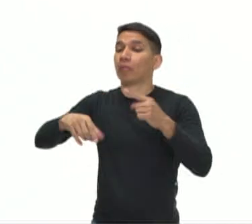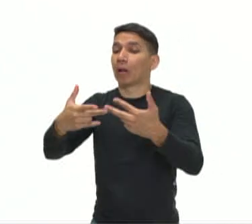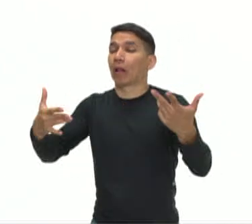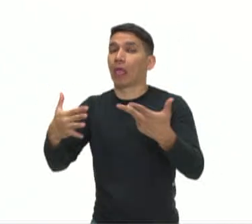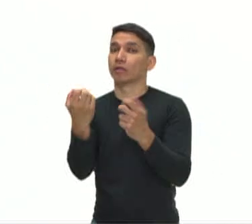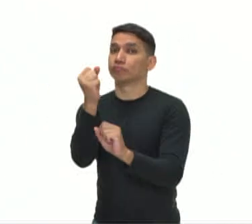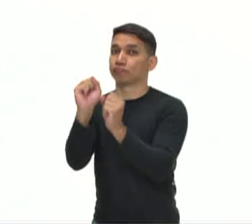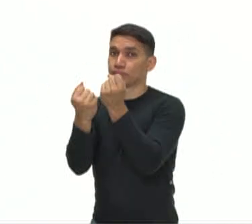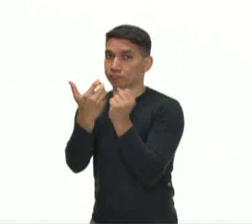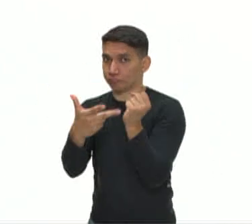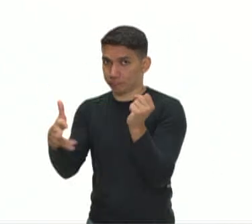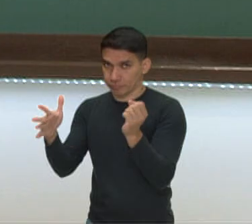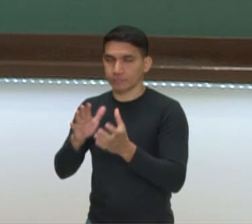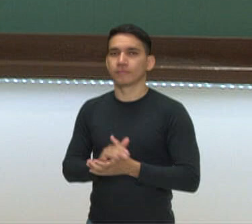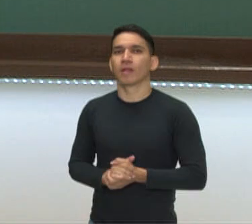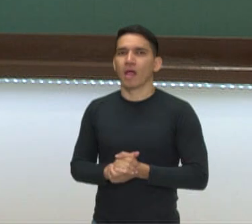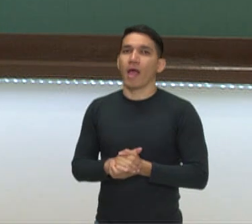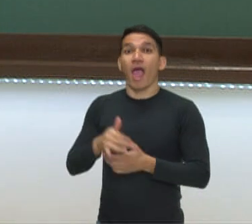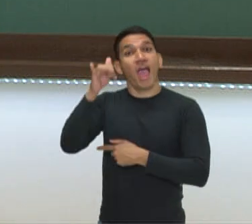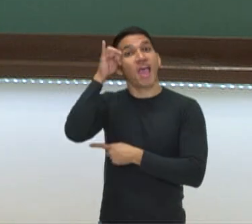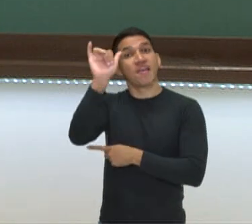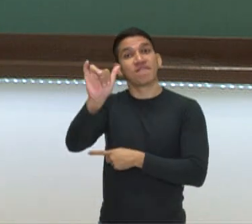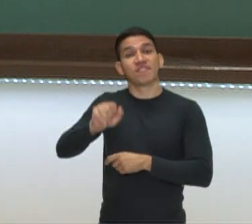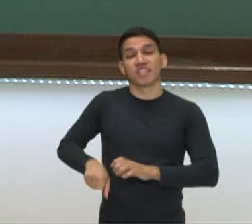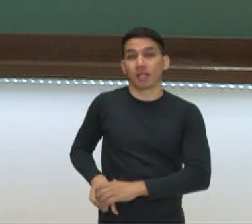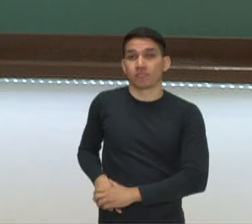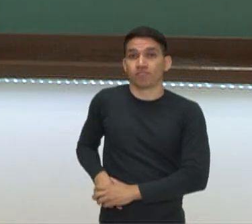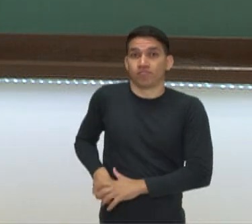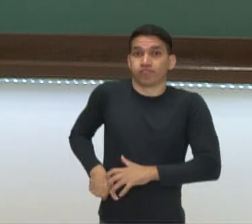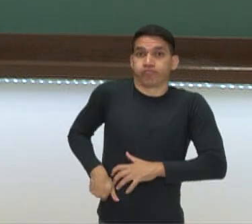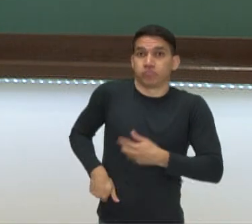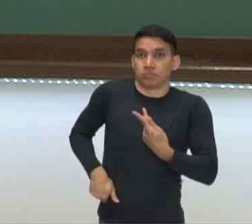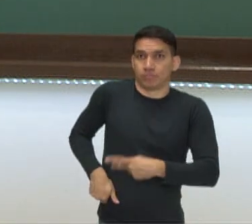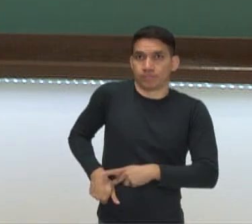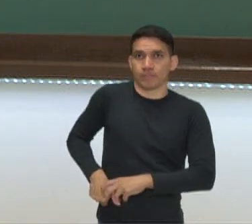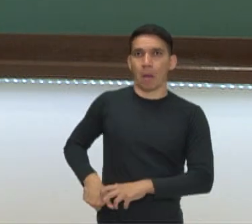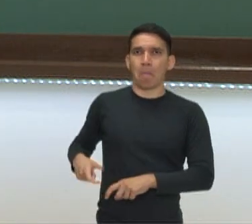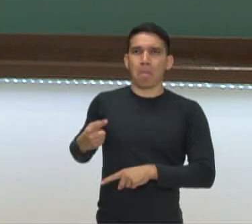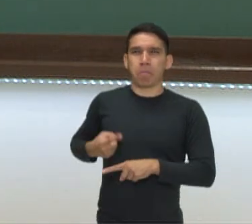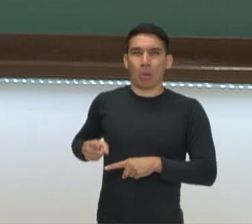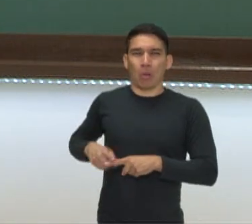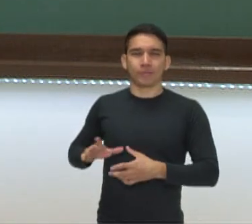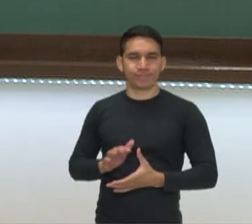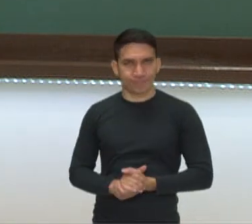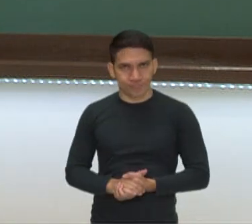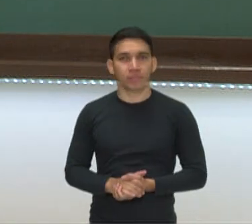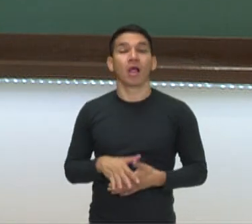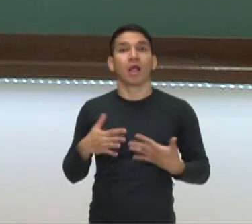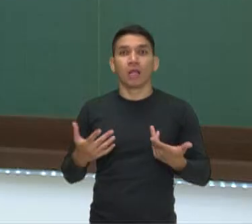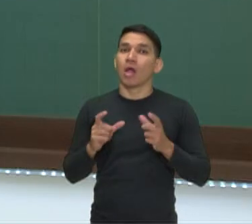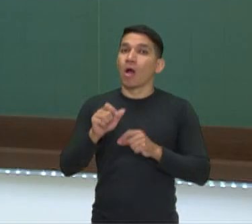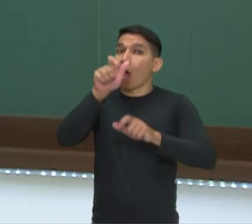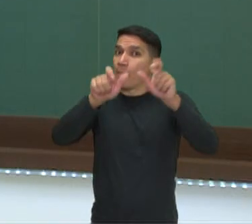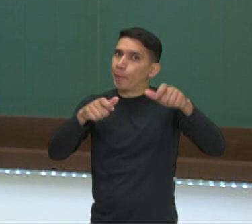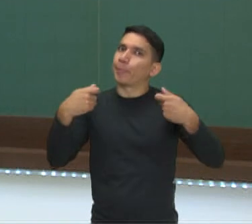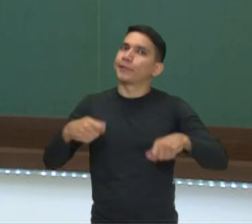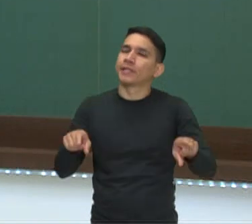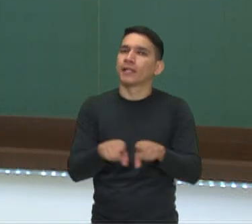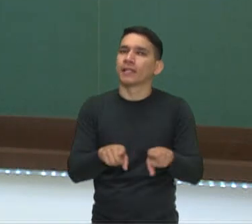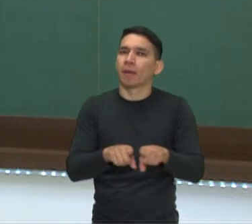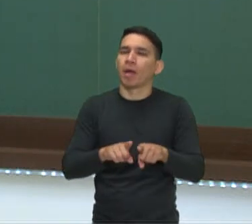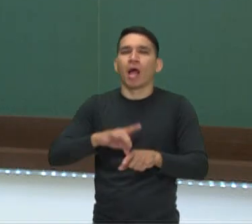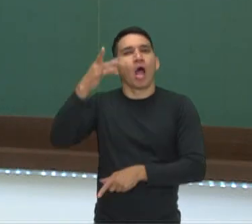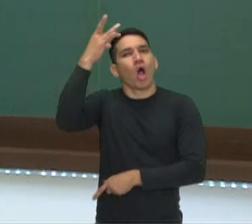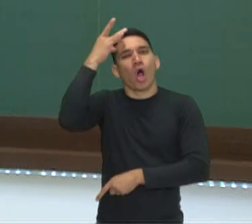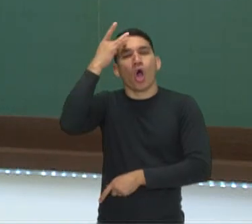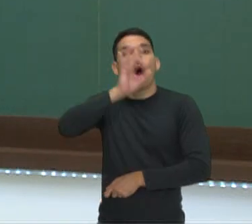vai ajudar, né, a evitar a formação dessas pedras. A pessoa precisa também ter um bom senso de consumo